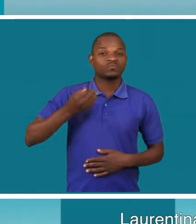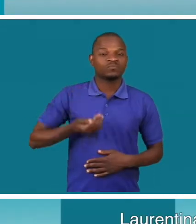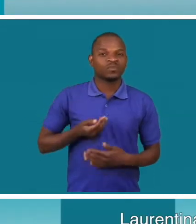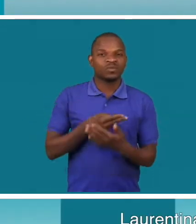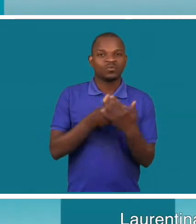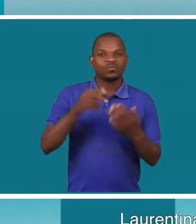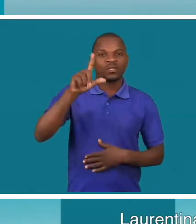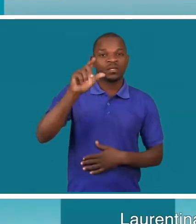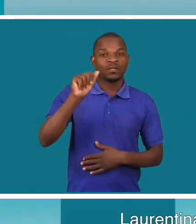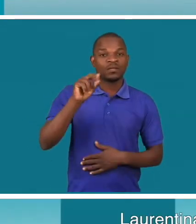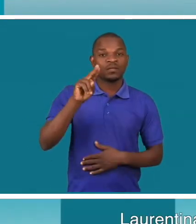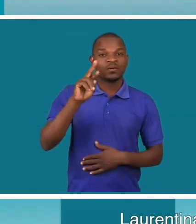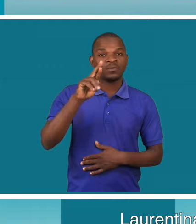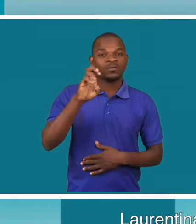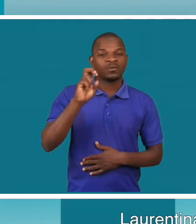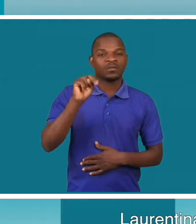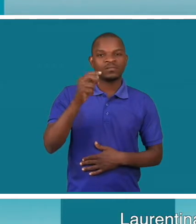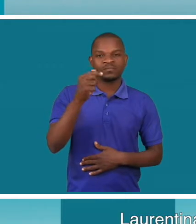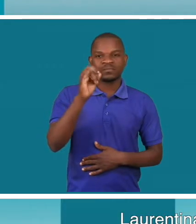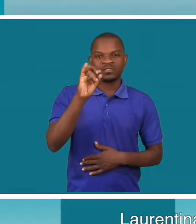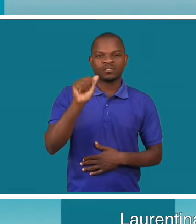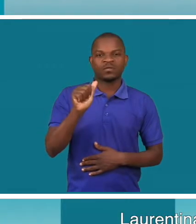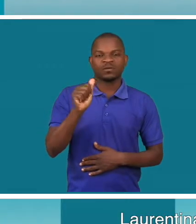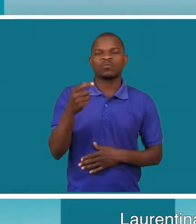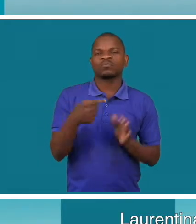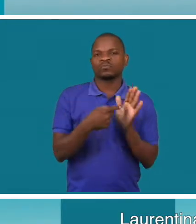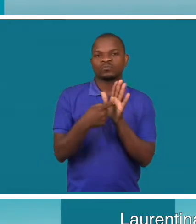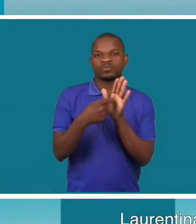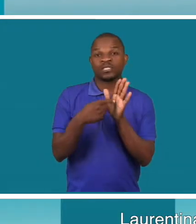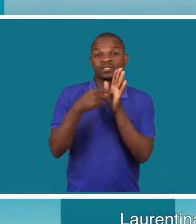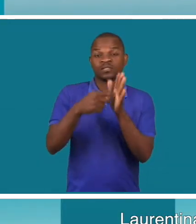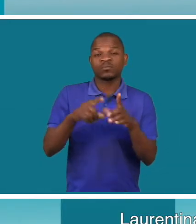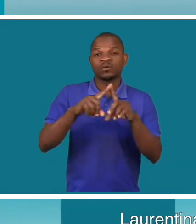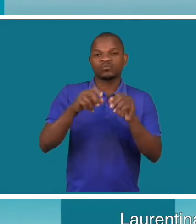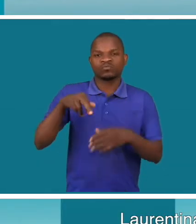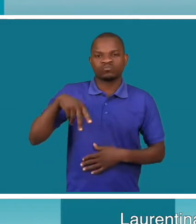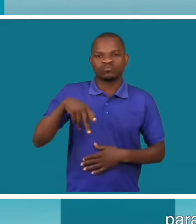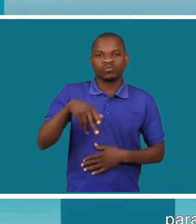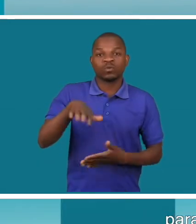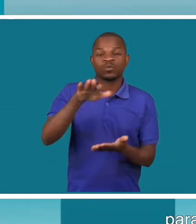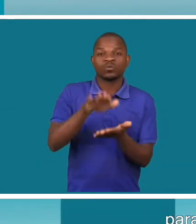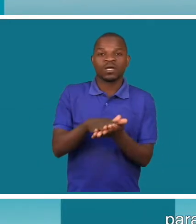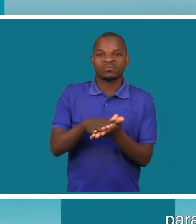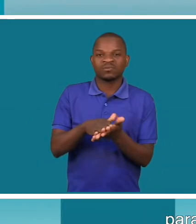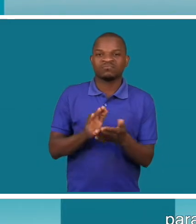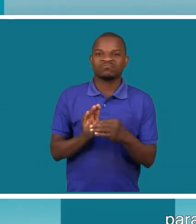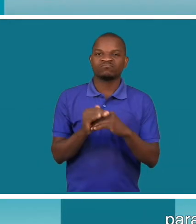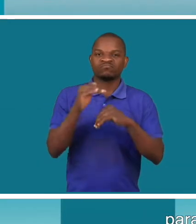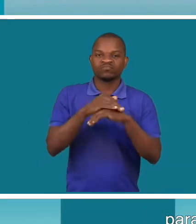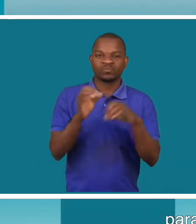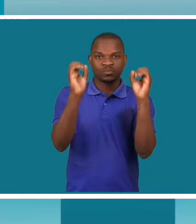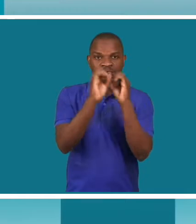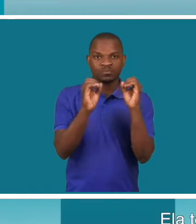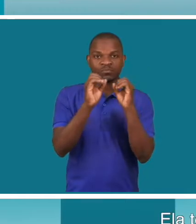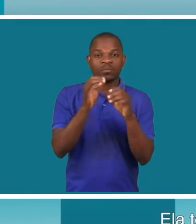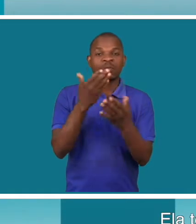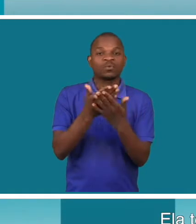numa pilha um exemplo do risco de caminhar em lugares sem acessibilidade para pessoas com deficiência